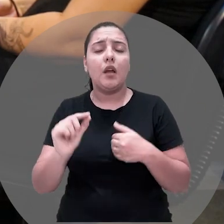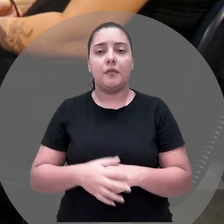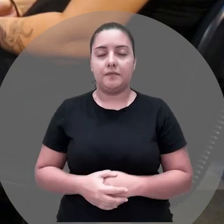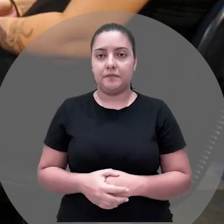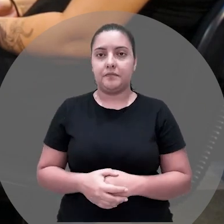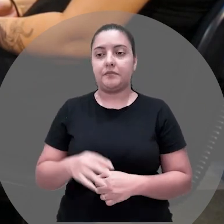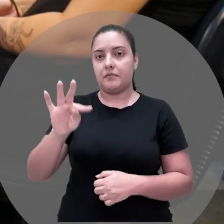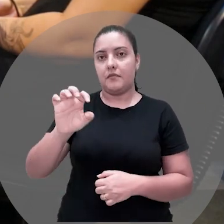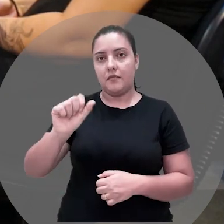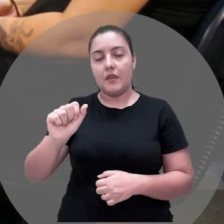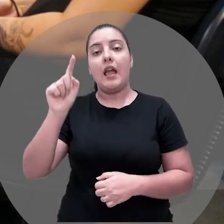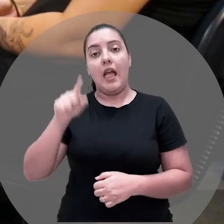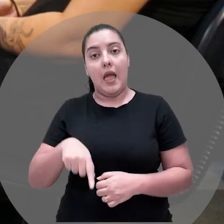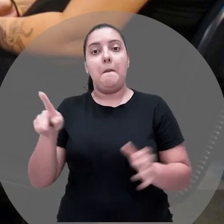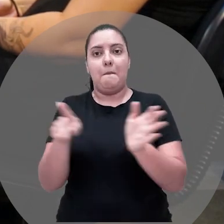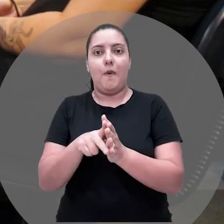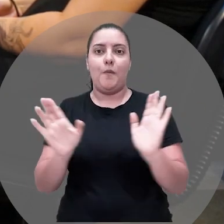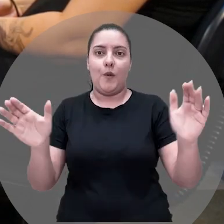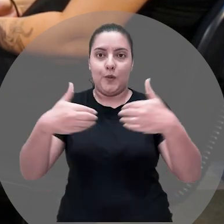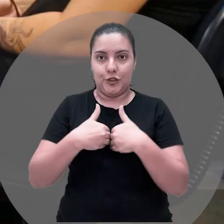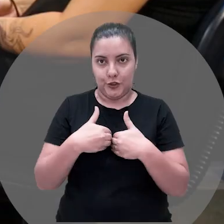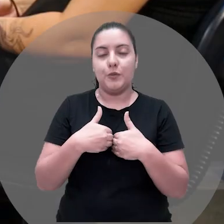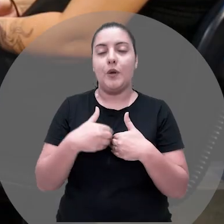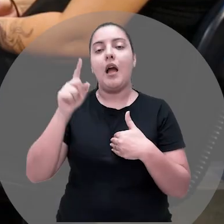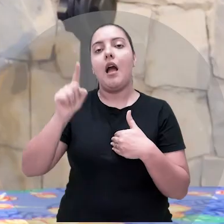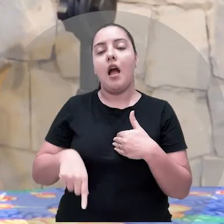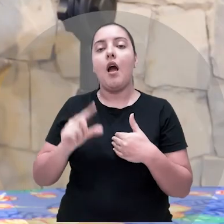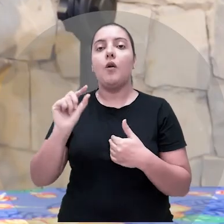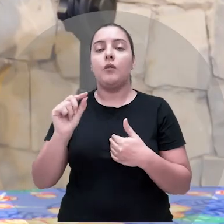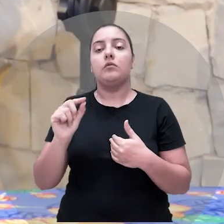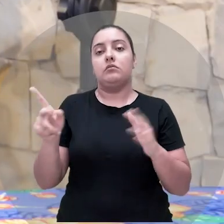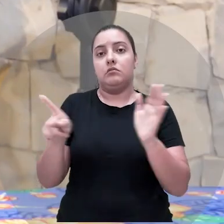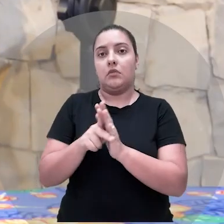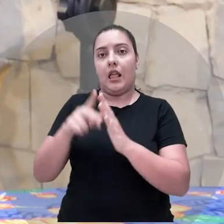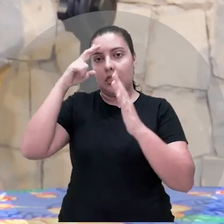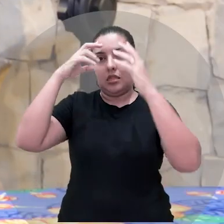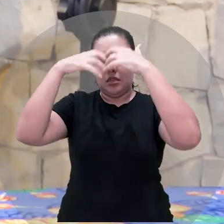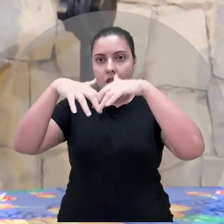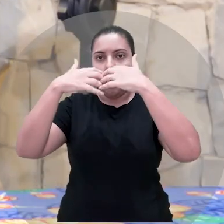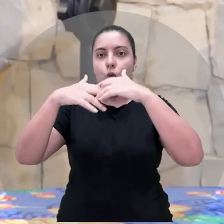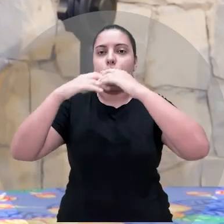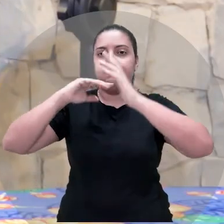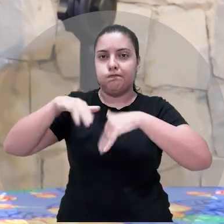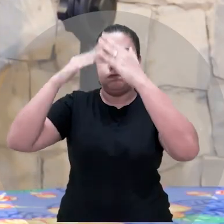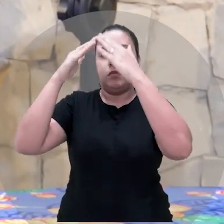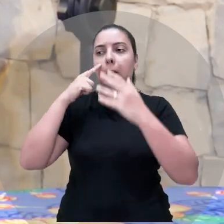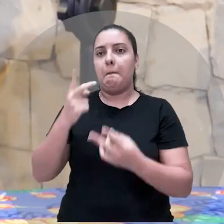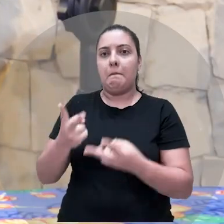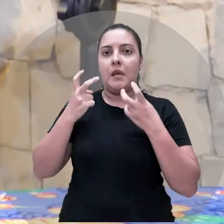de espectro autista Vamos ser bem falou até transtorno do espectro um autista ele é uma condição do neuro desenvolvimento